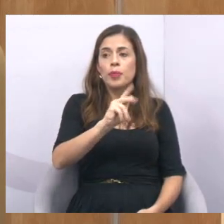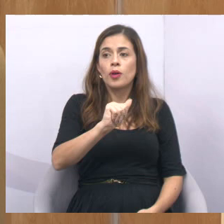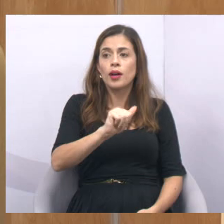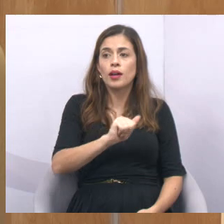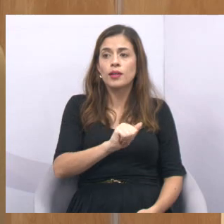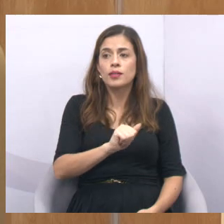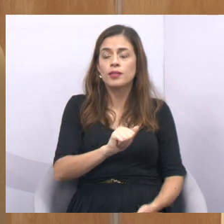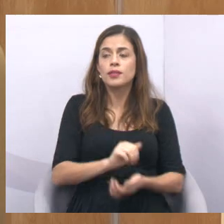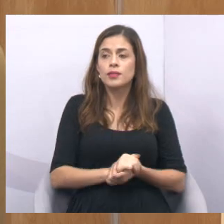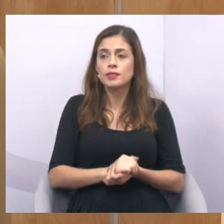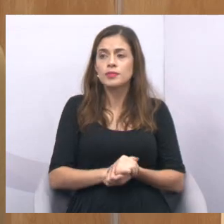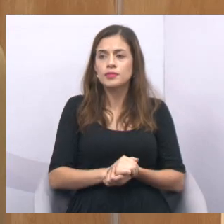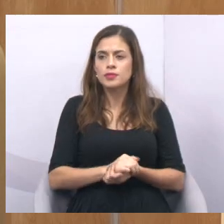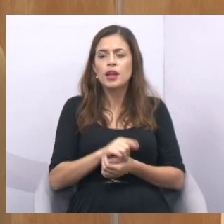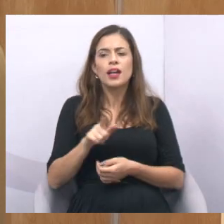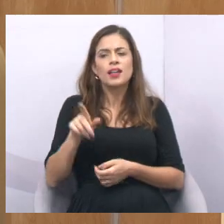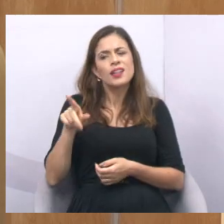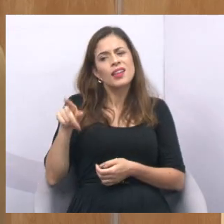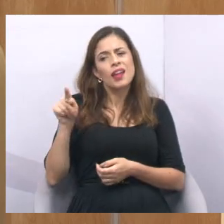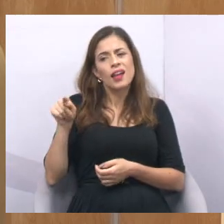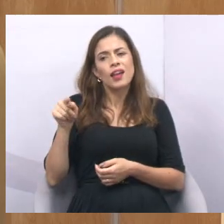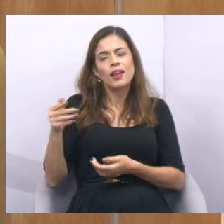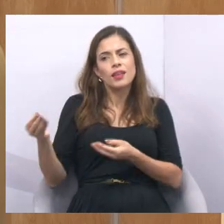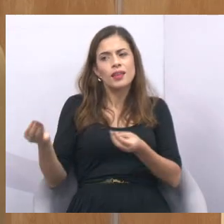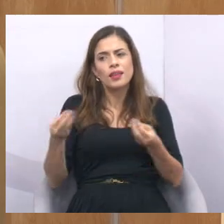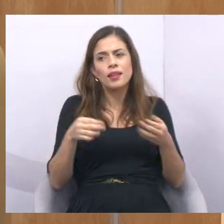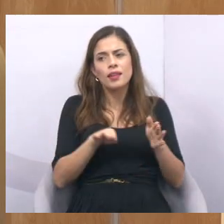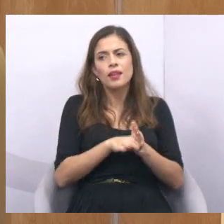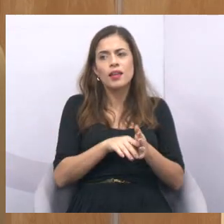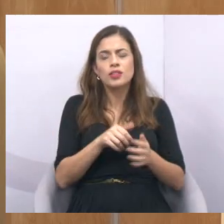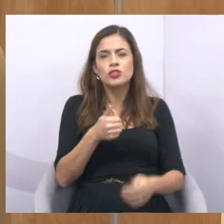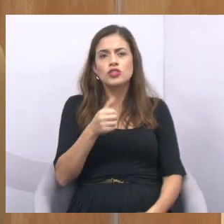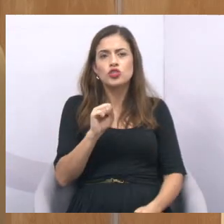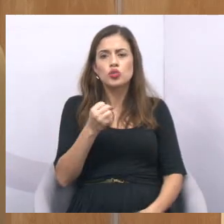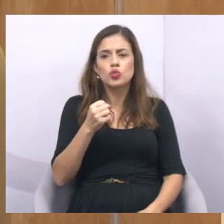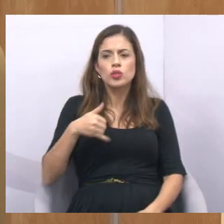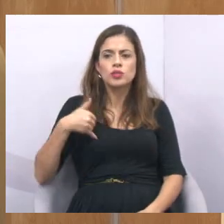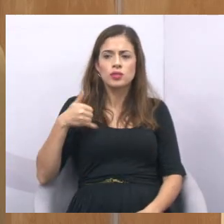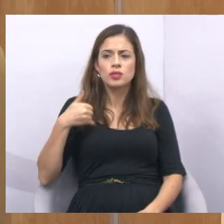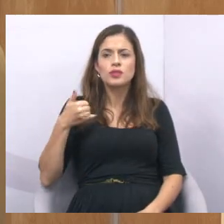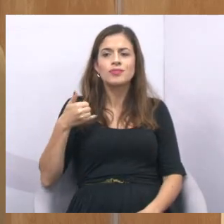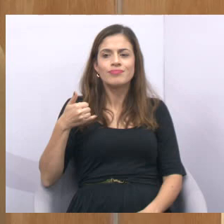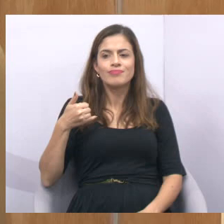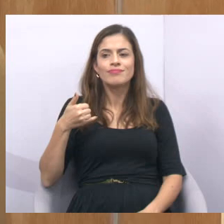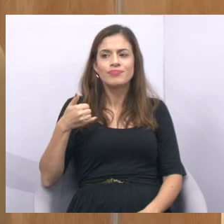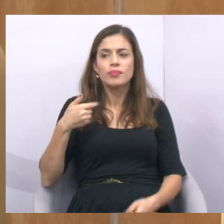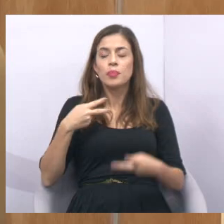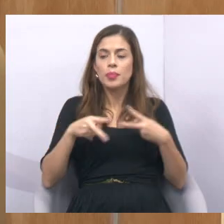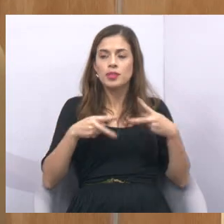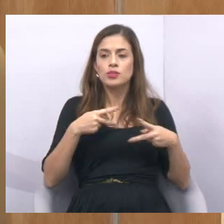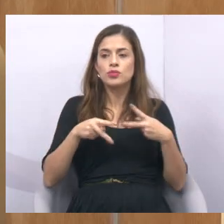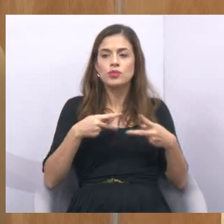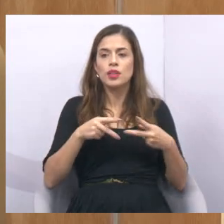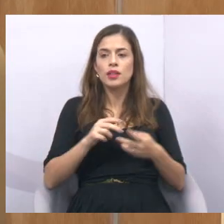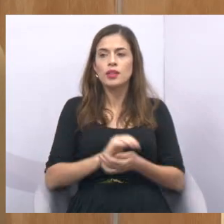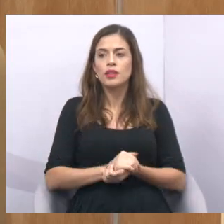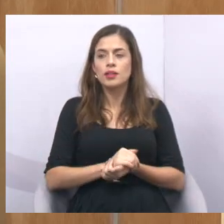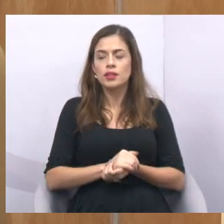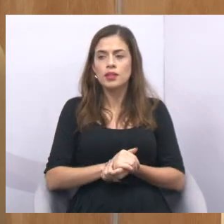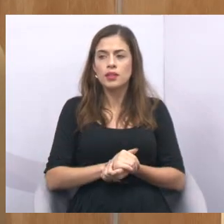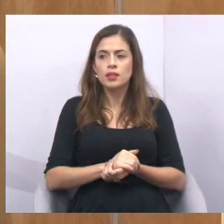lógico, Pipoca, ele diz, eu trouxe ele com 18 anos para Jacareí, para São José.